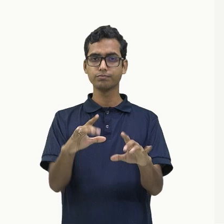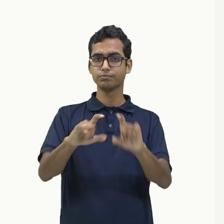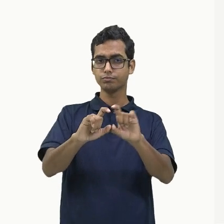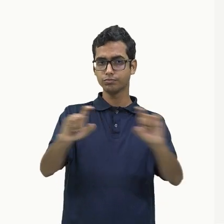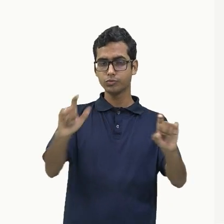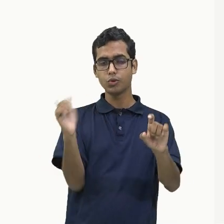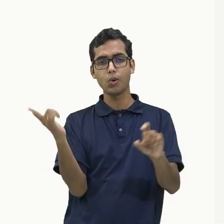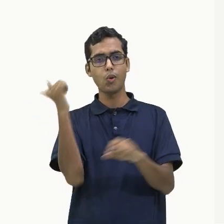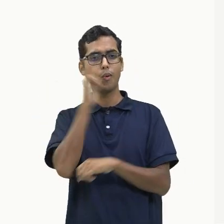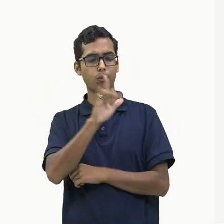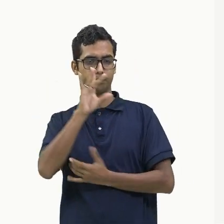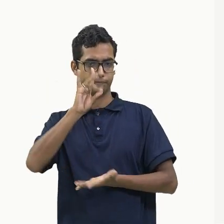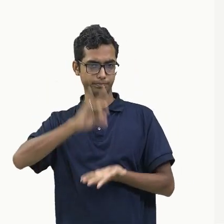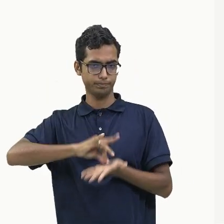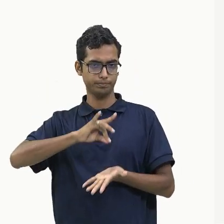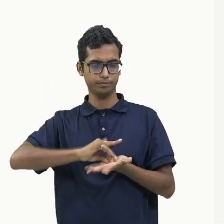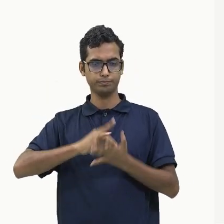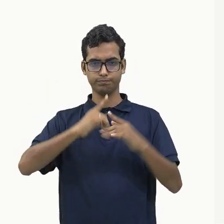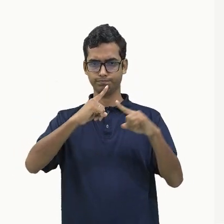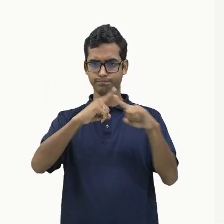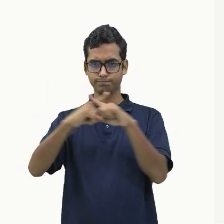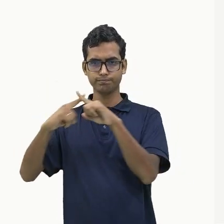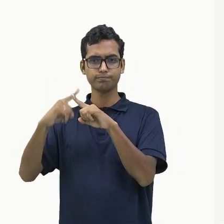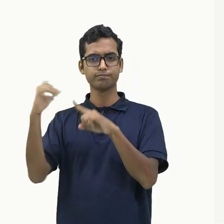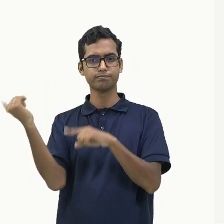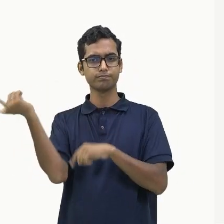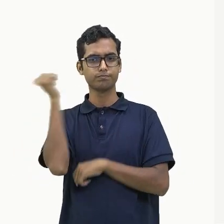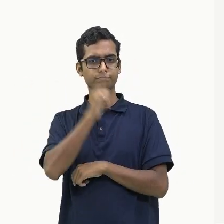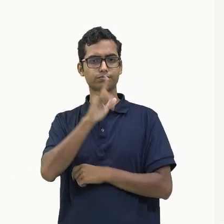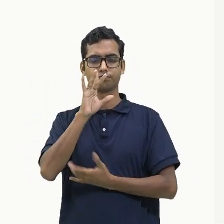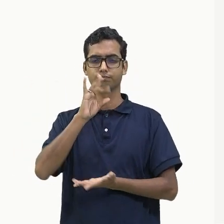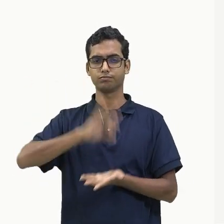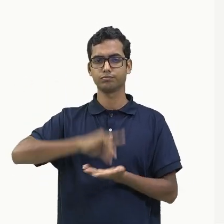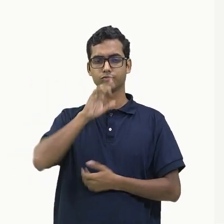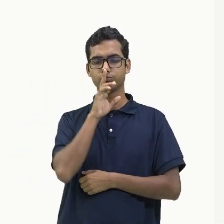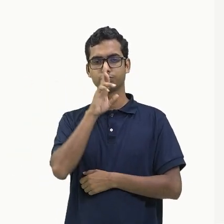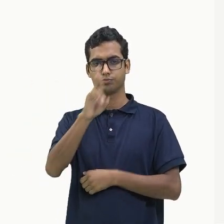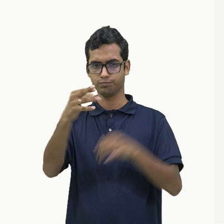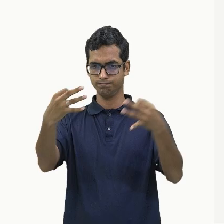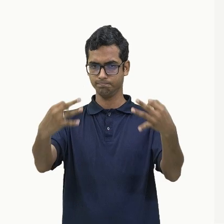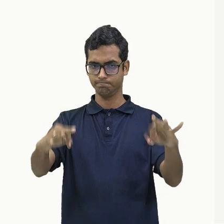vai trabalhar, dessa forma que a gente vai resolver